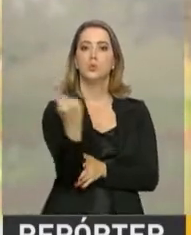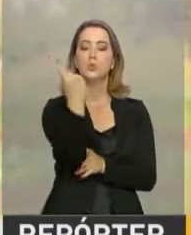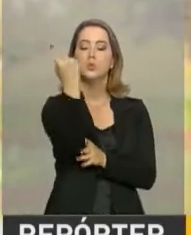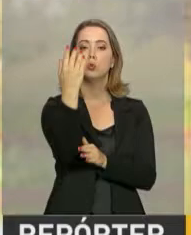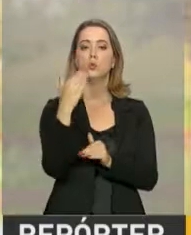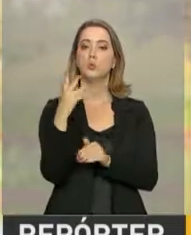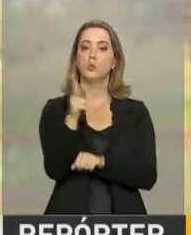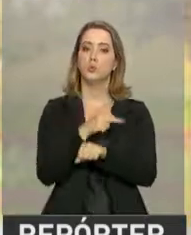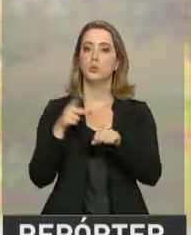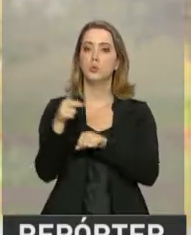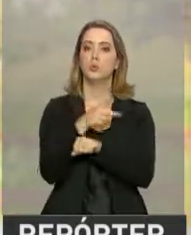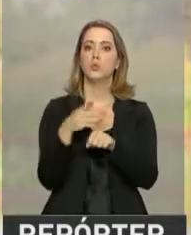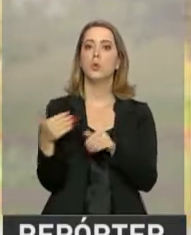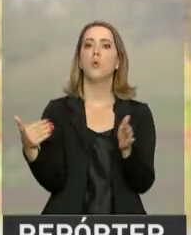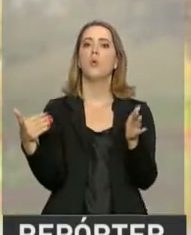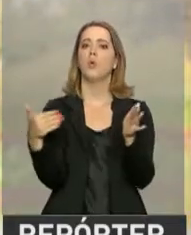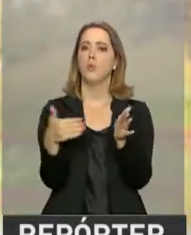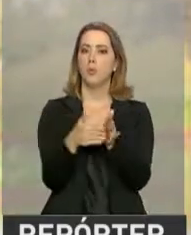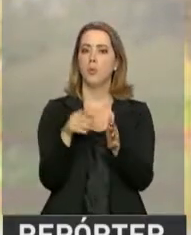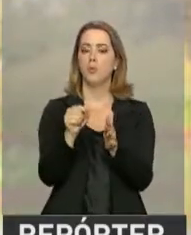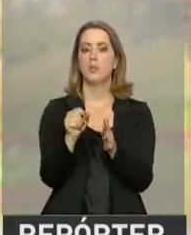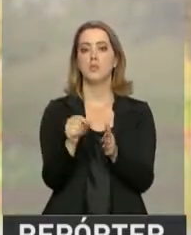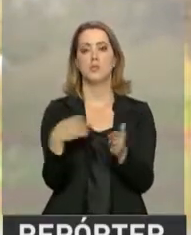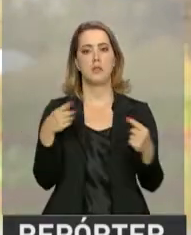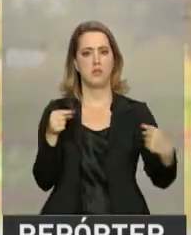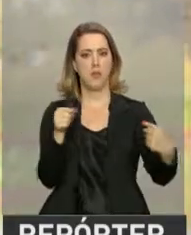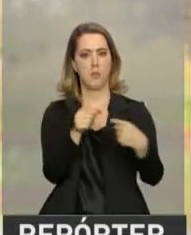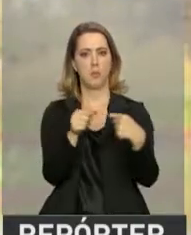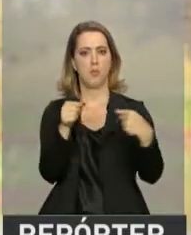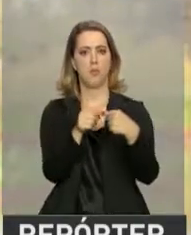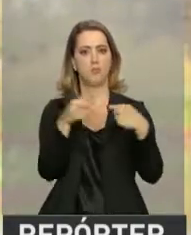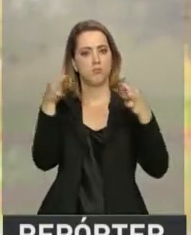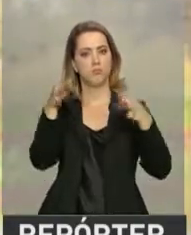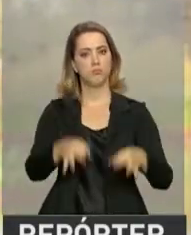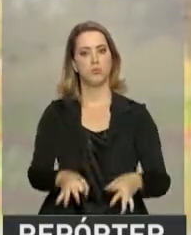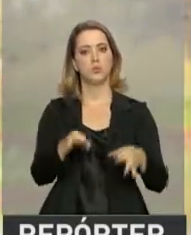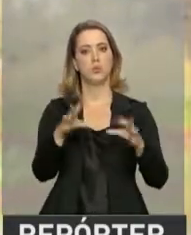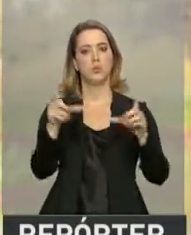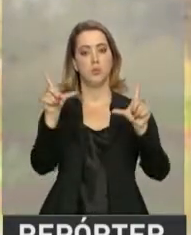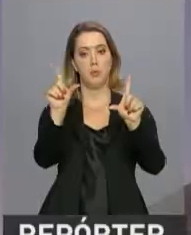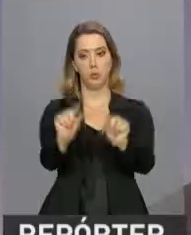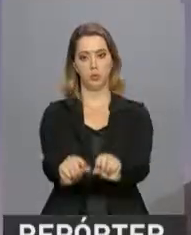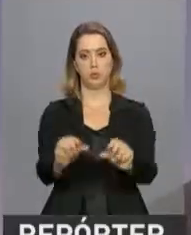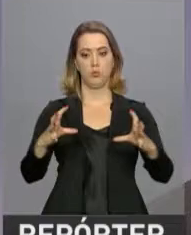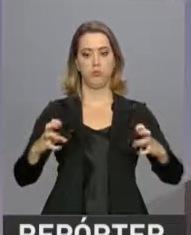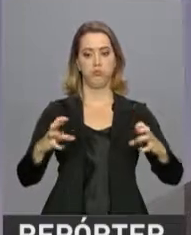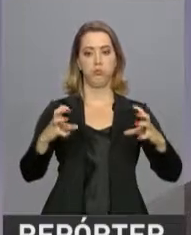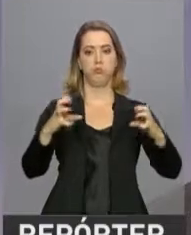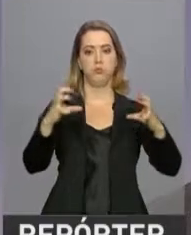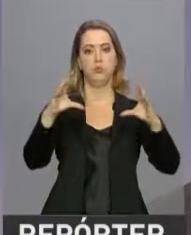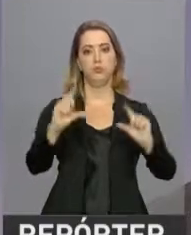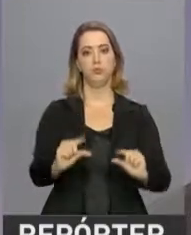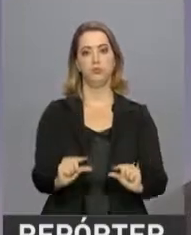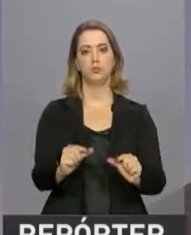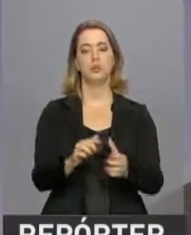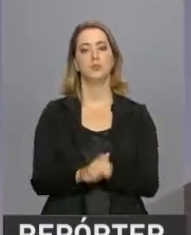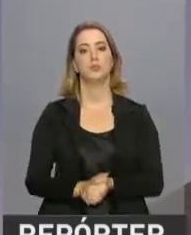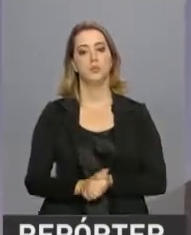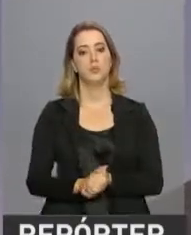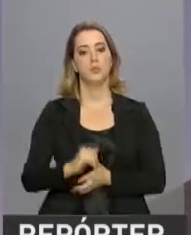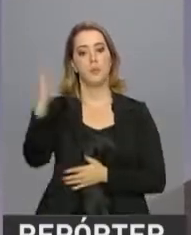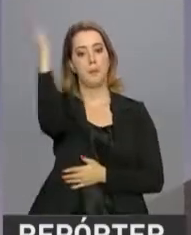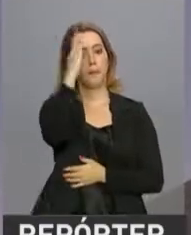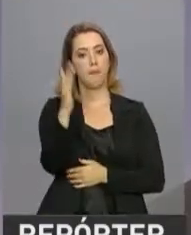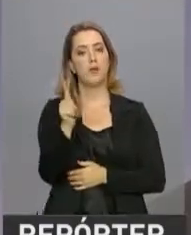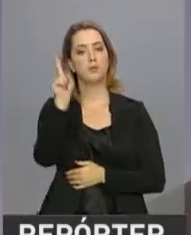que adotou metas absolutas para redução da emissão de gases de efeito estufa o brasil é o país que mais